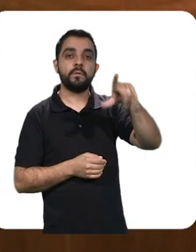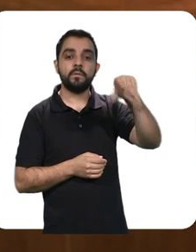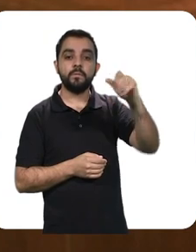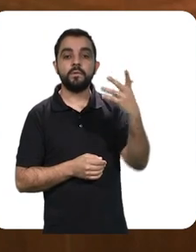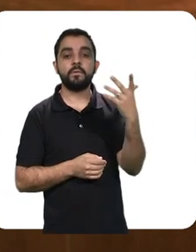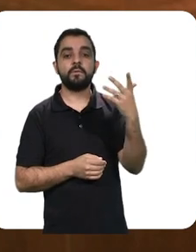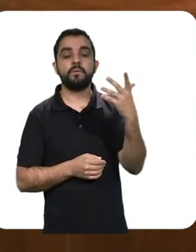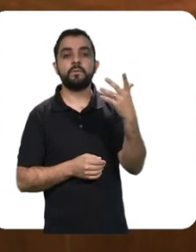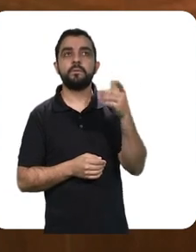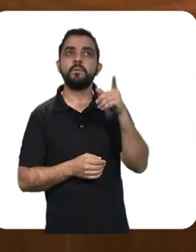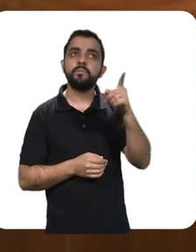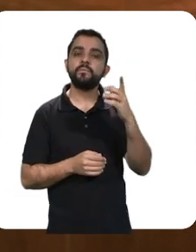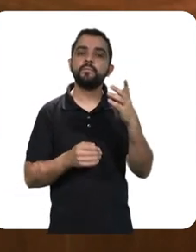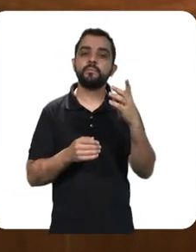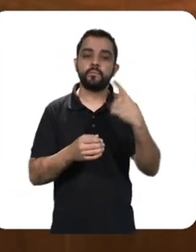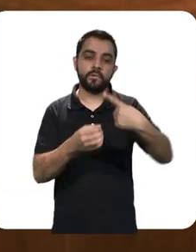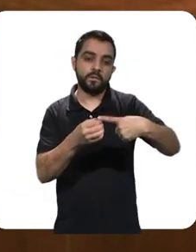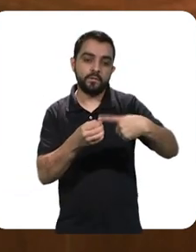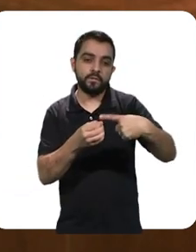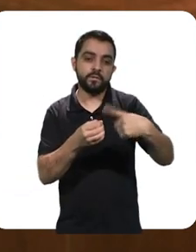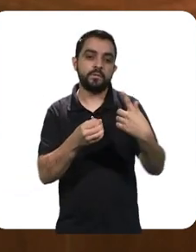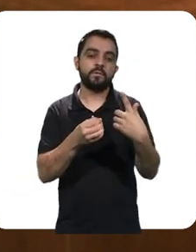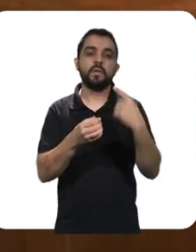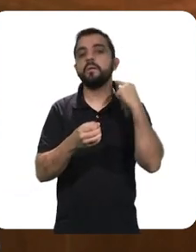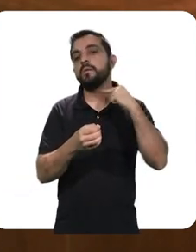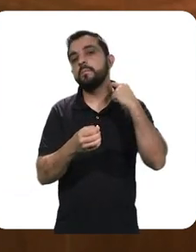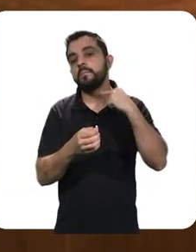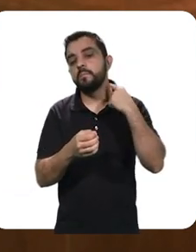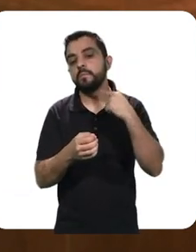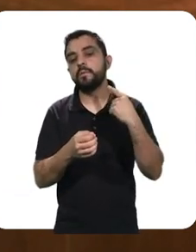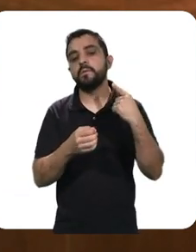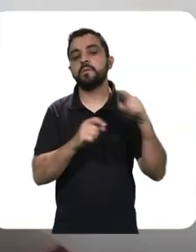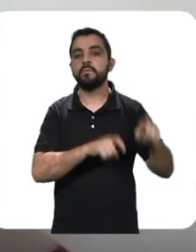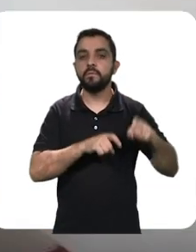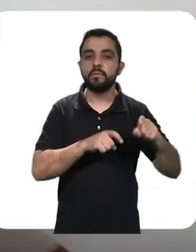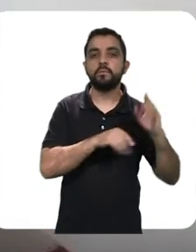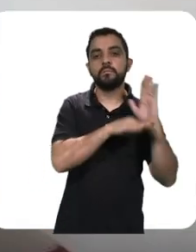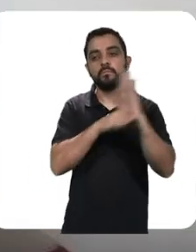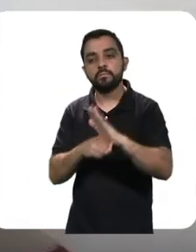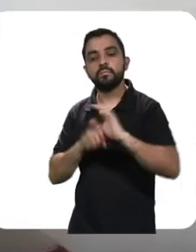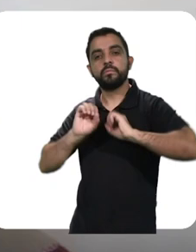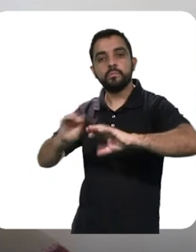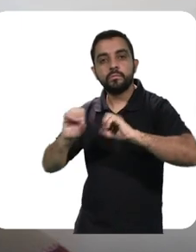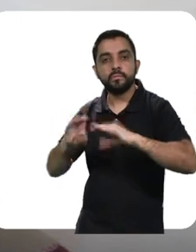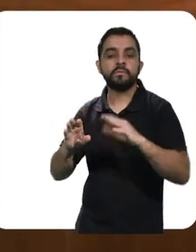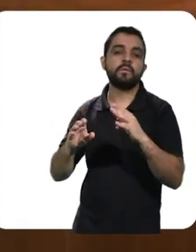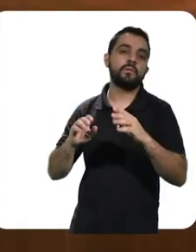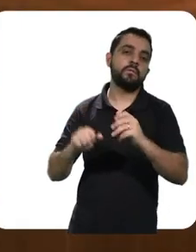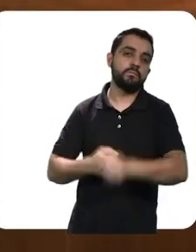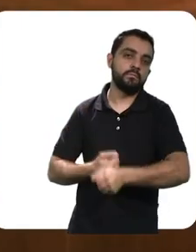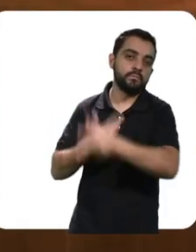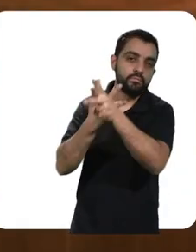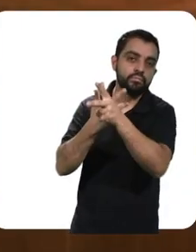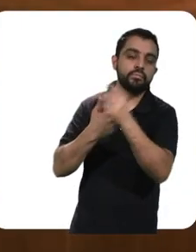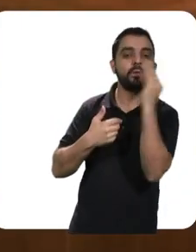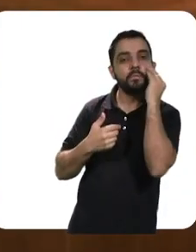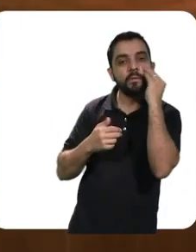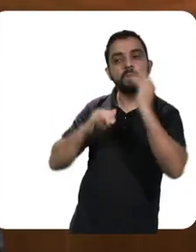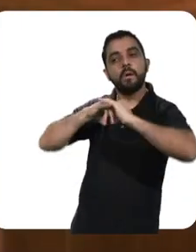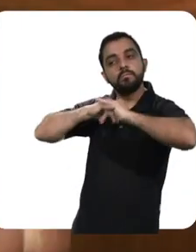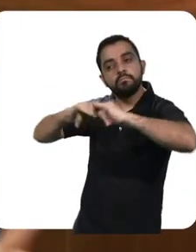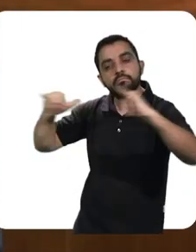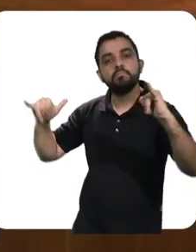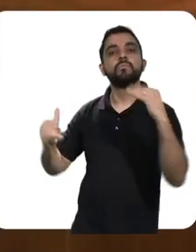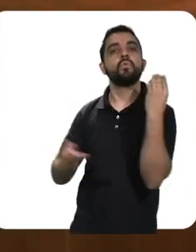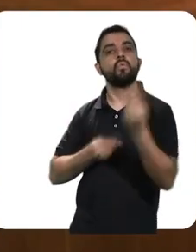uma atuação educativa na sua cidade do interior de Minas Gerais, né? Mesmo estando nos Estados Unidos, usou aí dos mecanismos de comunicação que você tinha